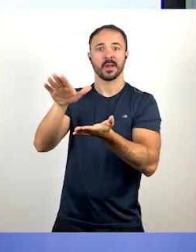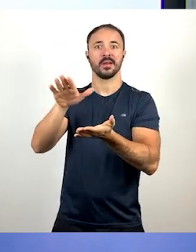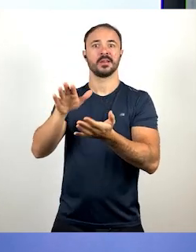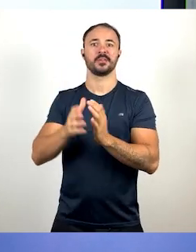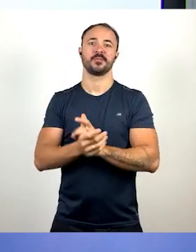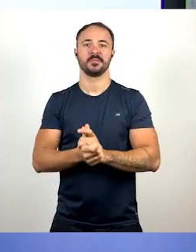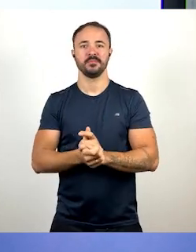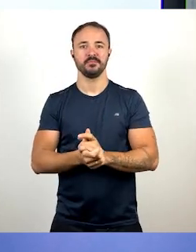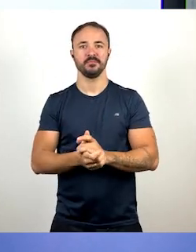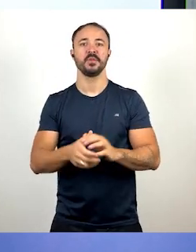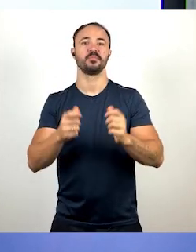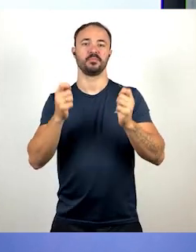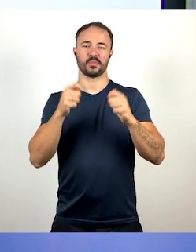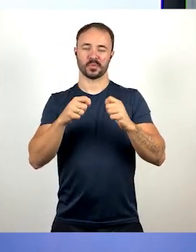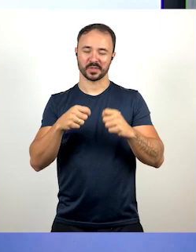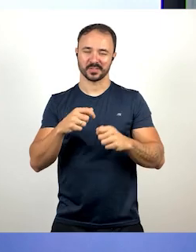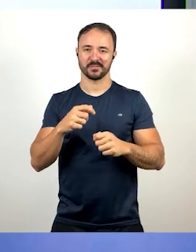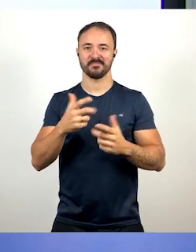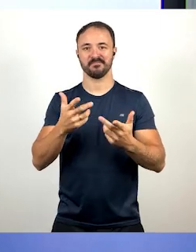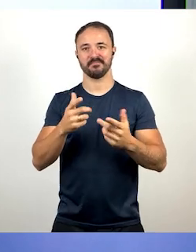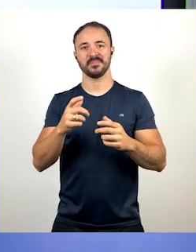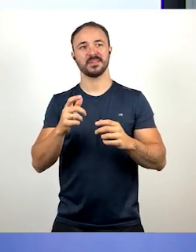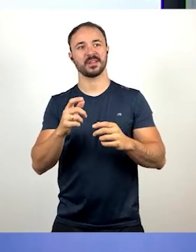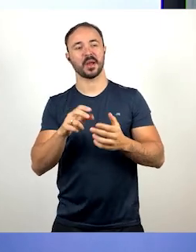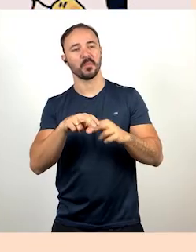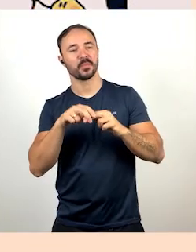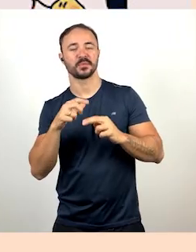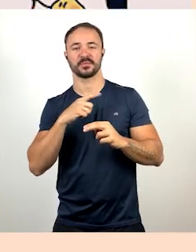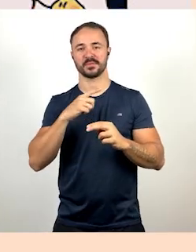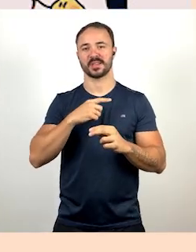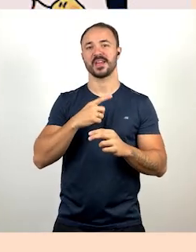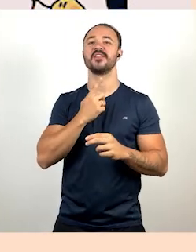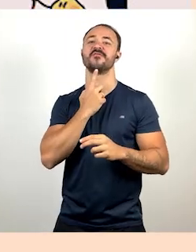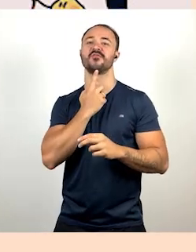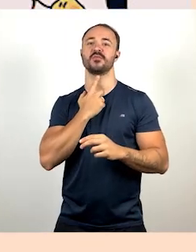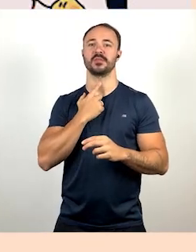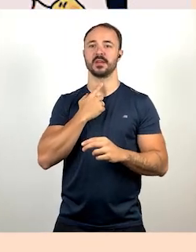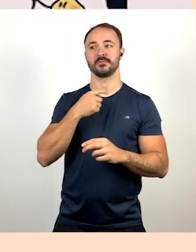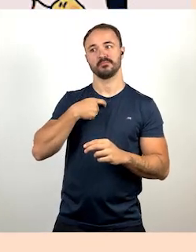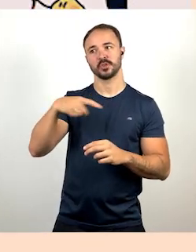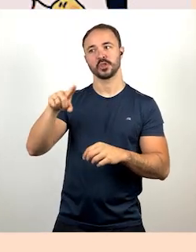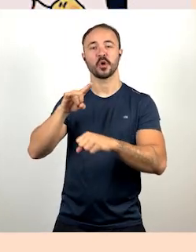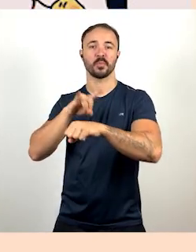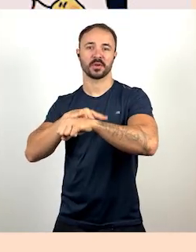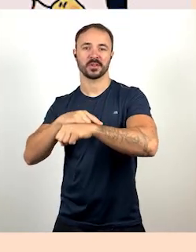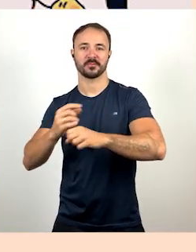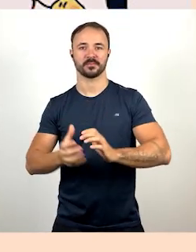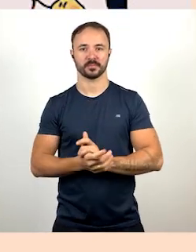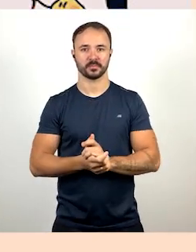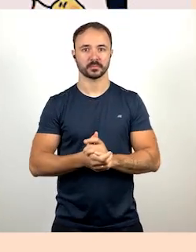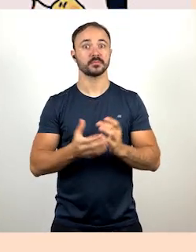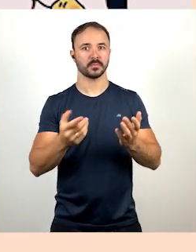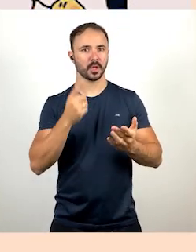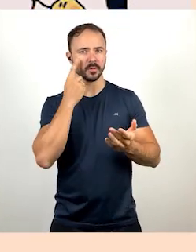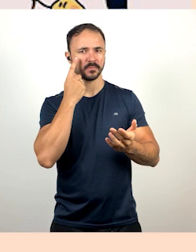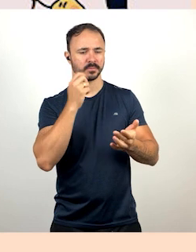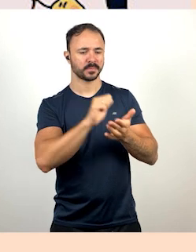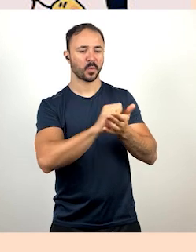E assim, nós temos vontade de fazer xixi. Vamos agora fazer um exercício resolvido sobre o